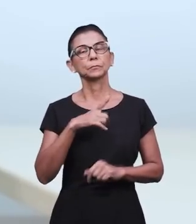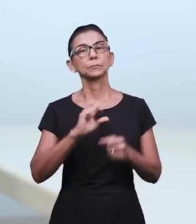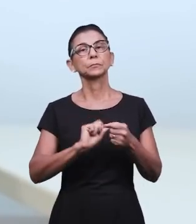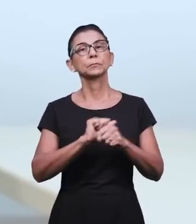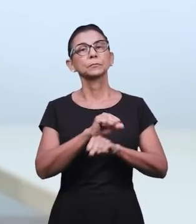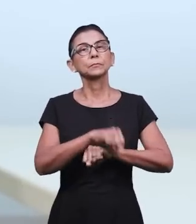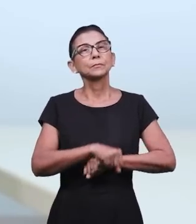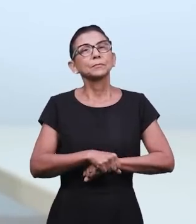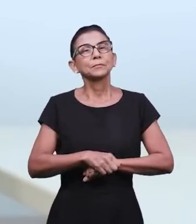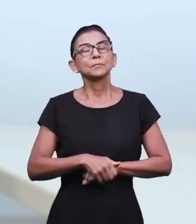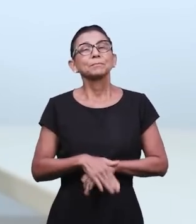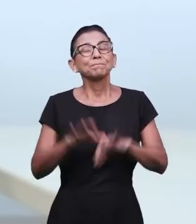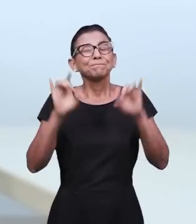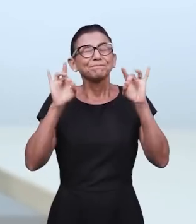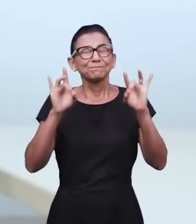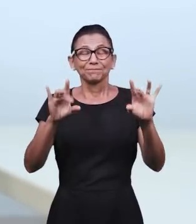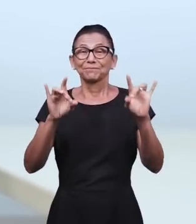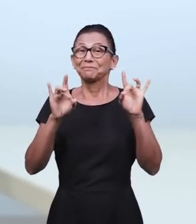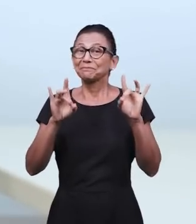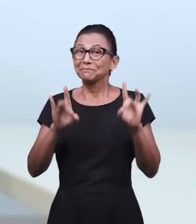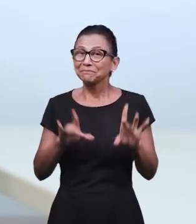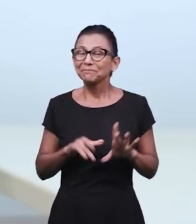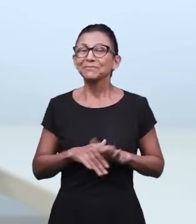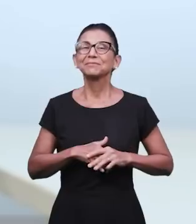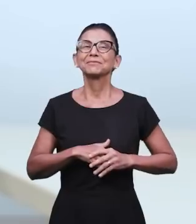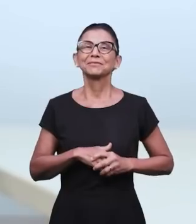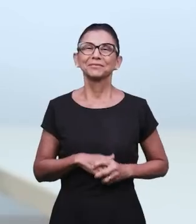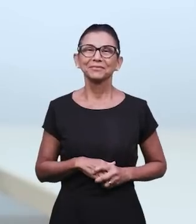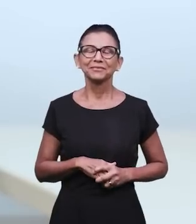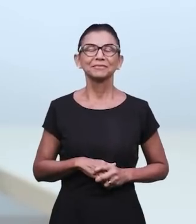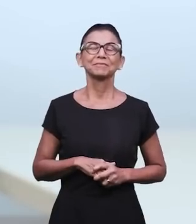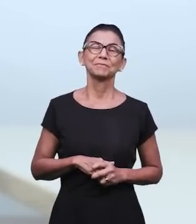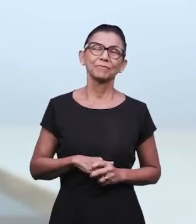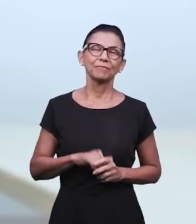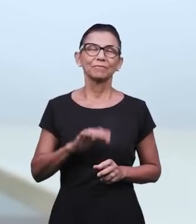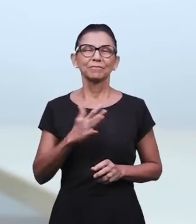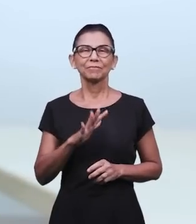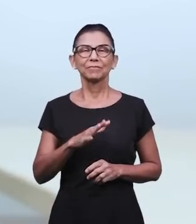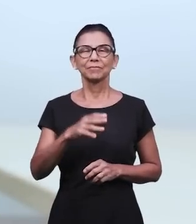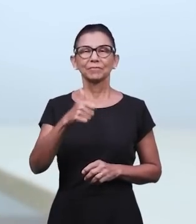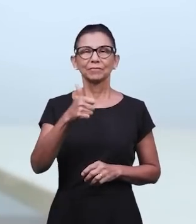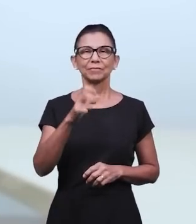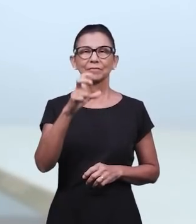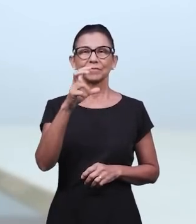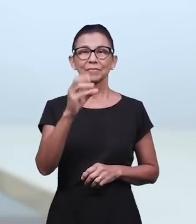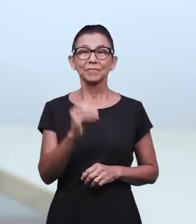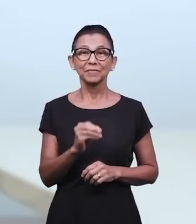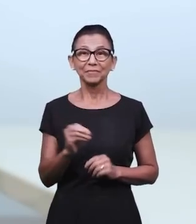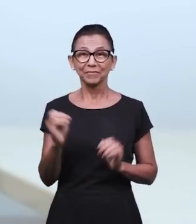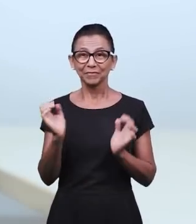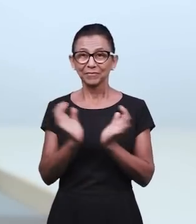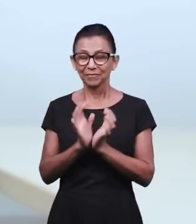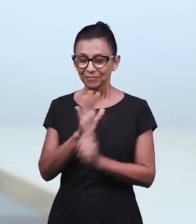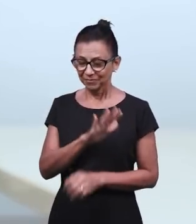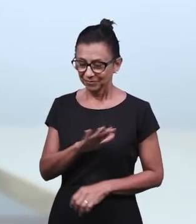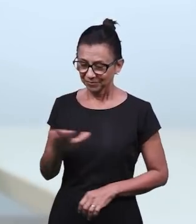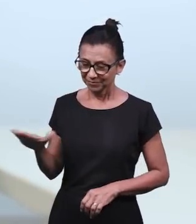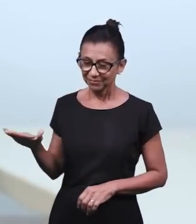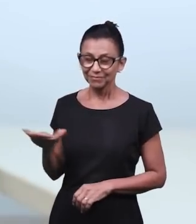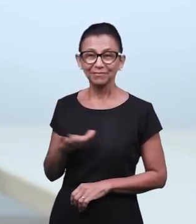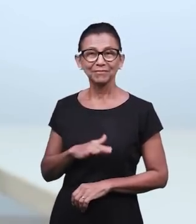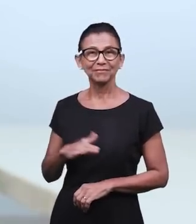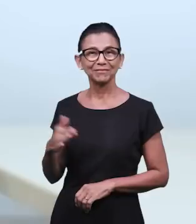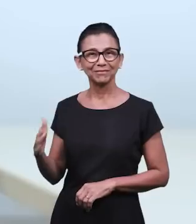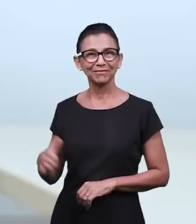também um seminário mais que especial, que contou com a presença de aproximadamente 150 crianças aqui no